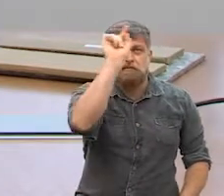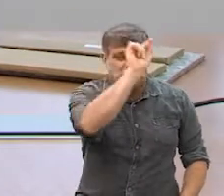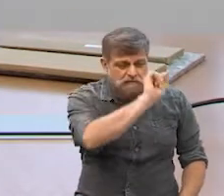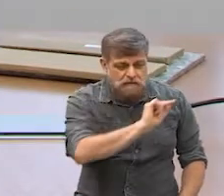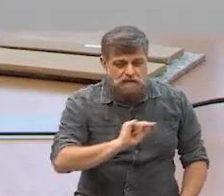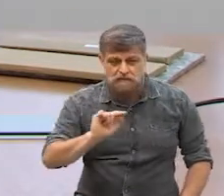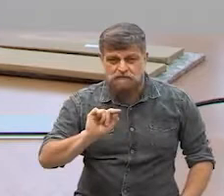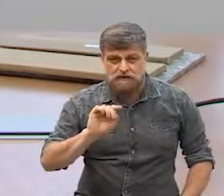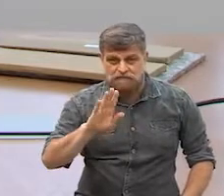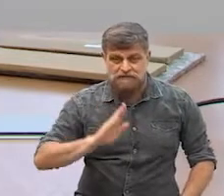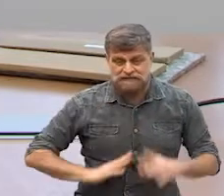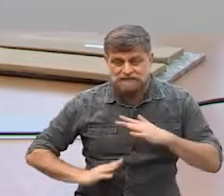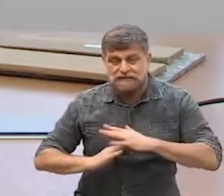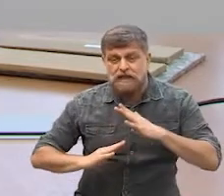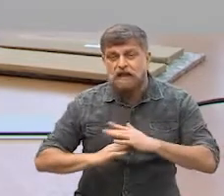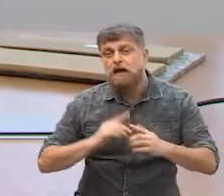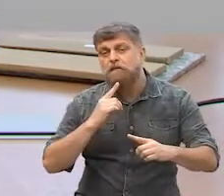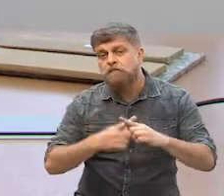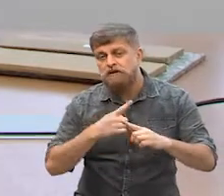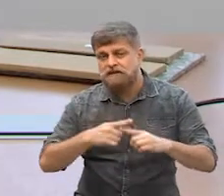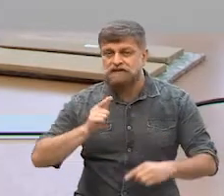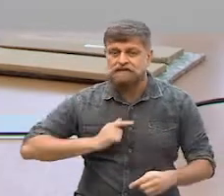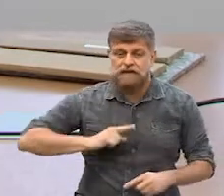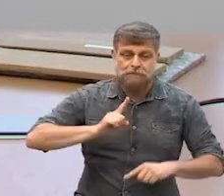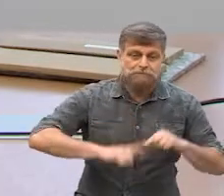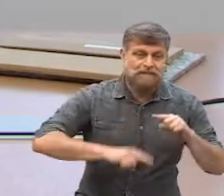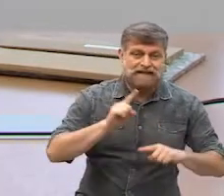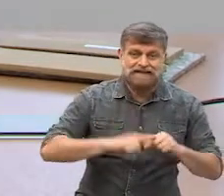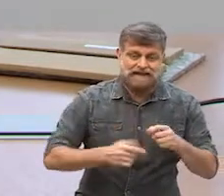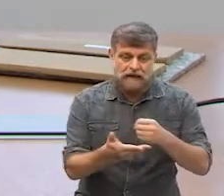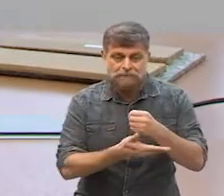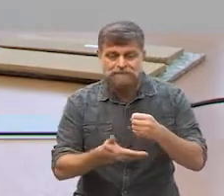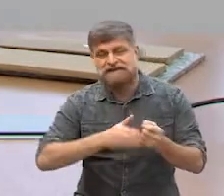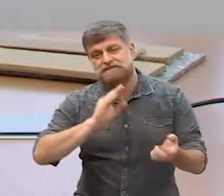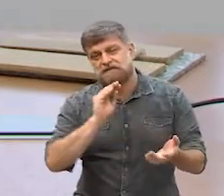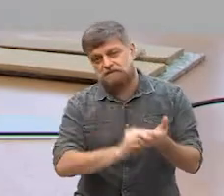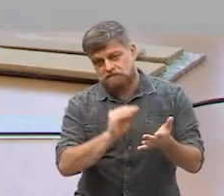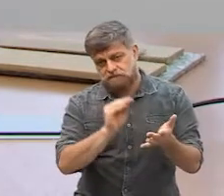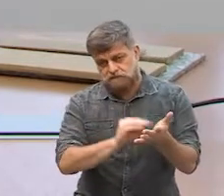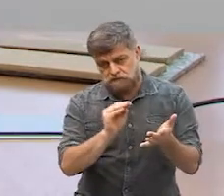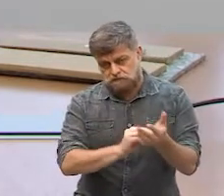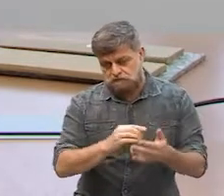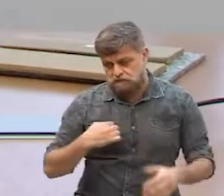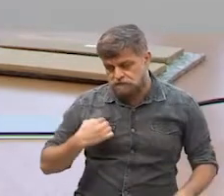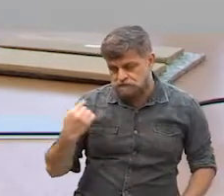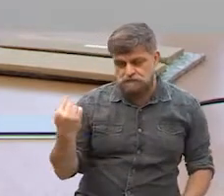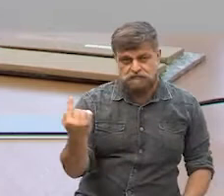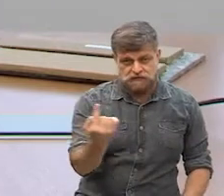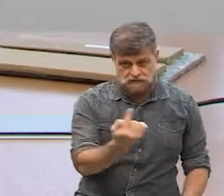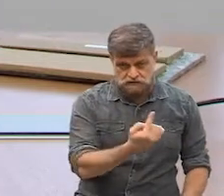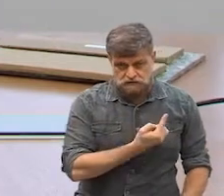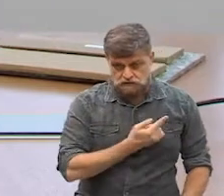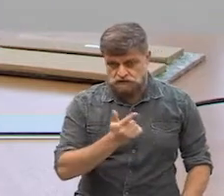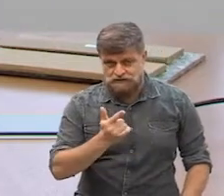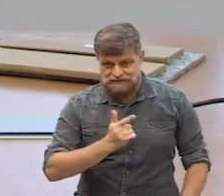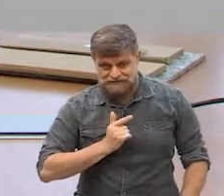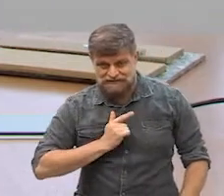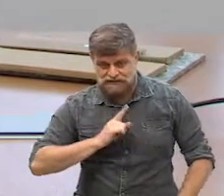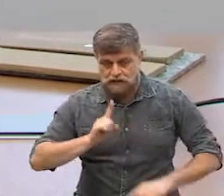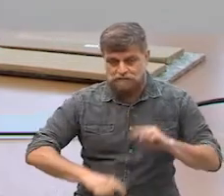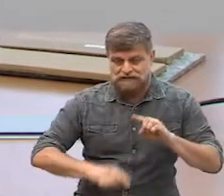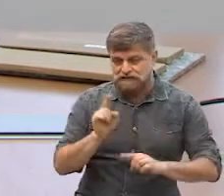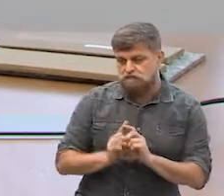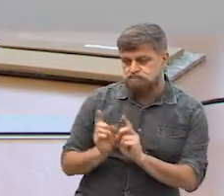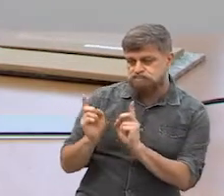não se desenvolve mais exatamente pela falta de matéria-prima, né? Então, para a gente tá disponibilizando esse